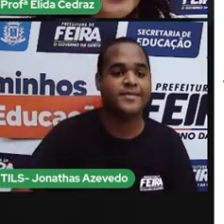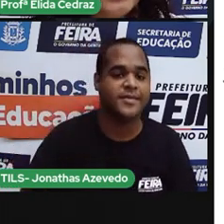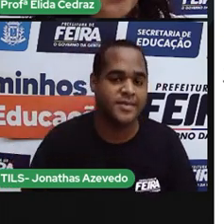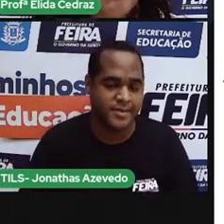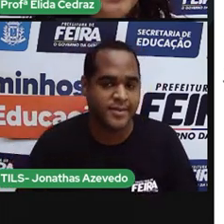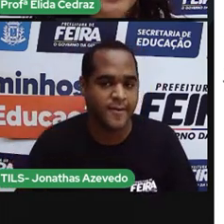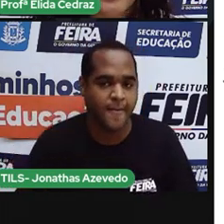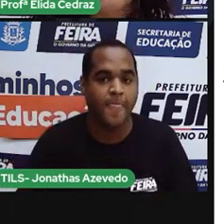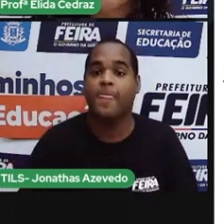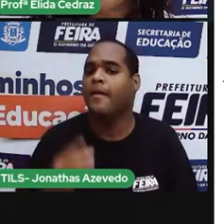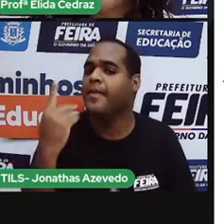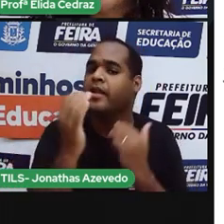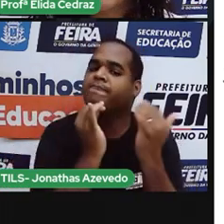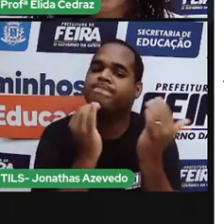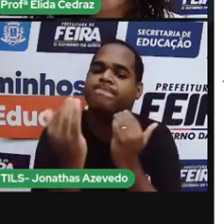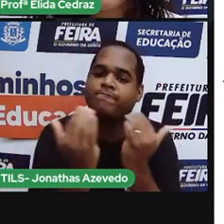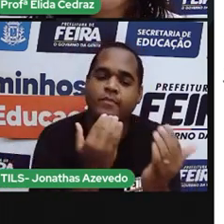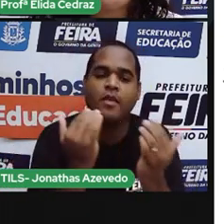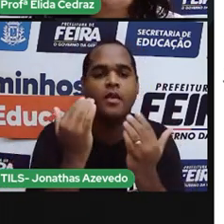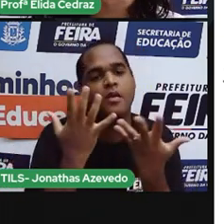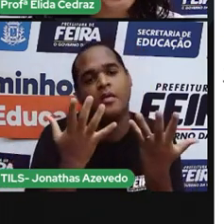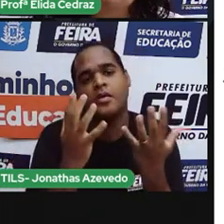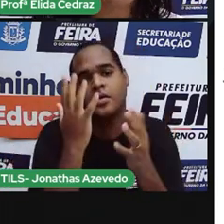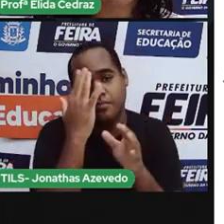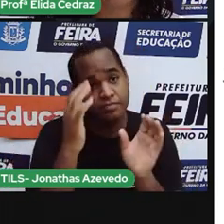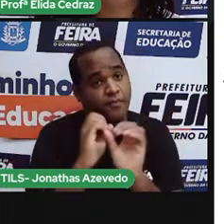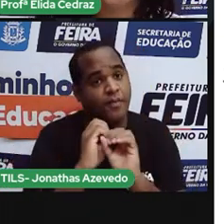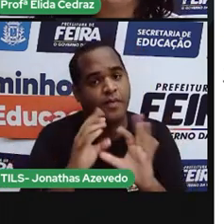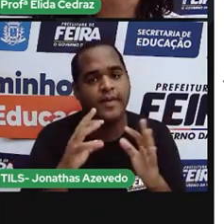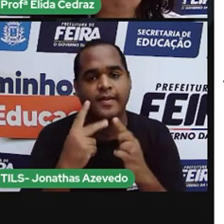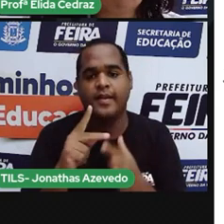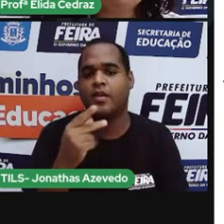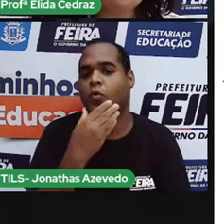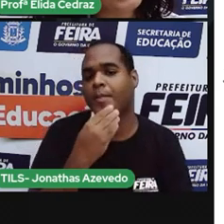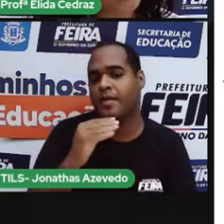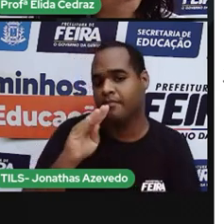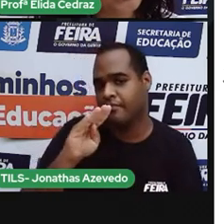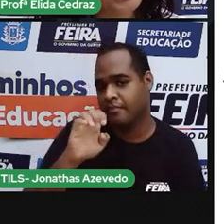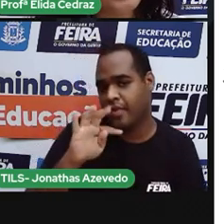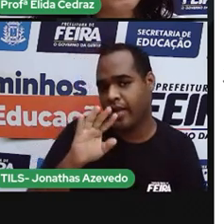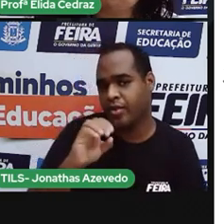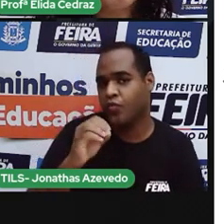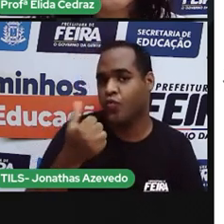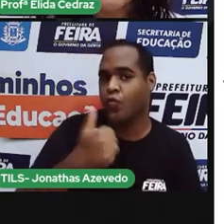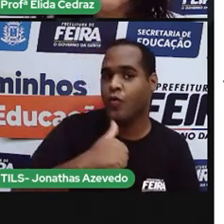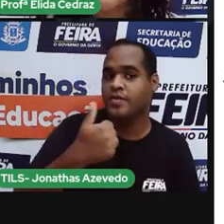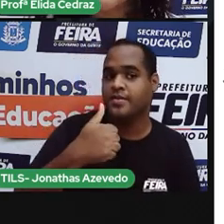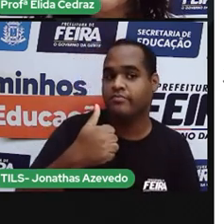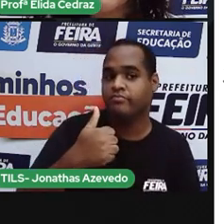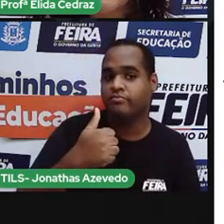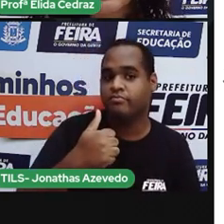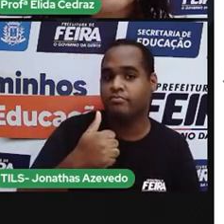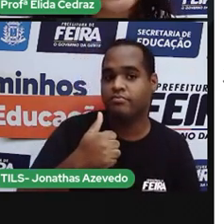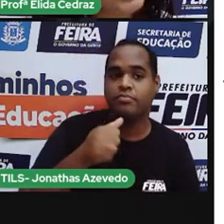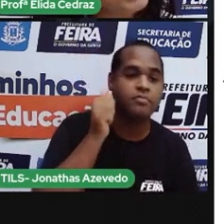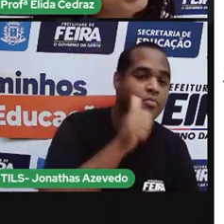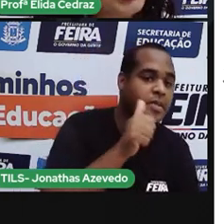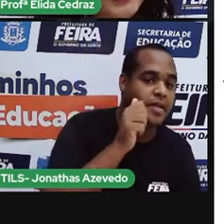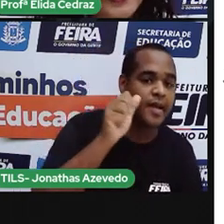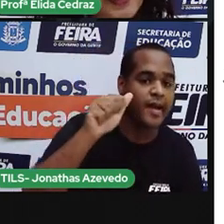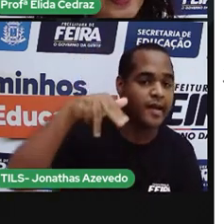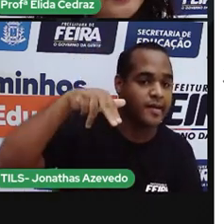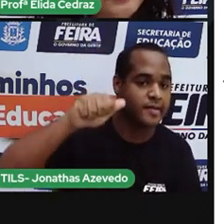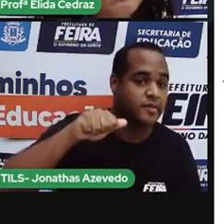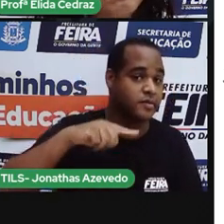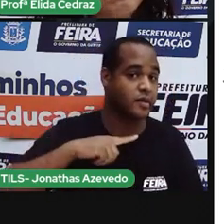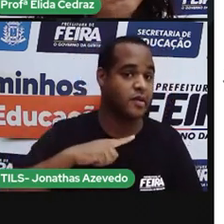Quando eles compararam, descobriram que Beto tem 11 gudes e Ana só